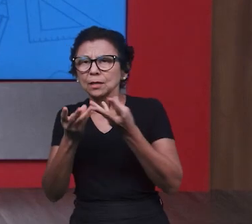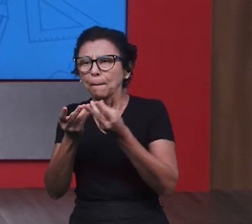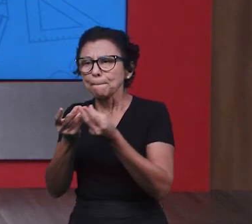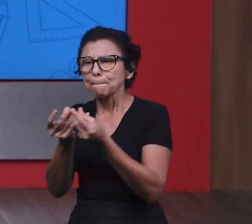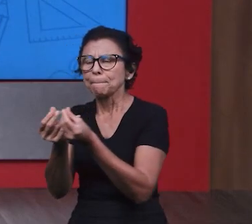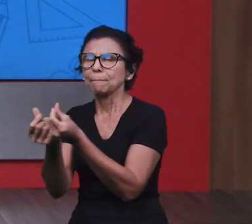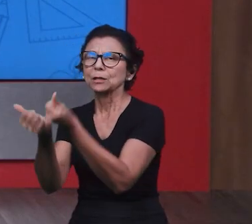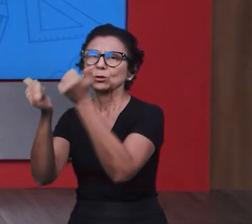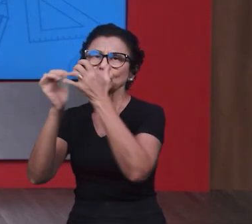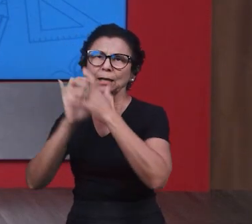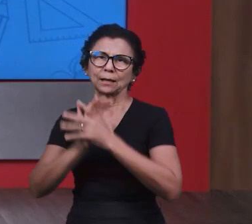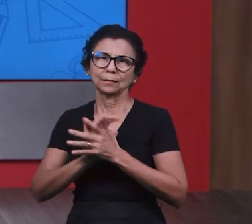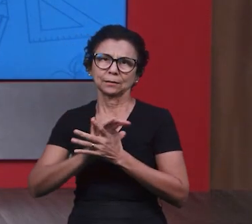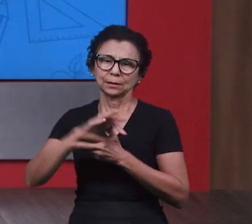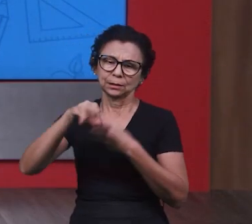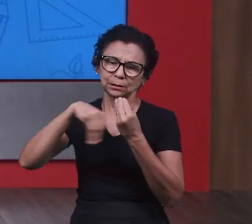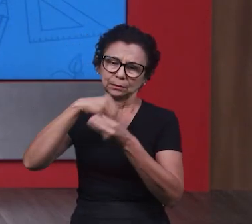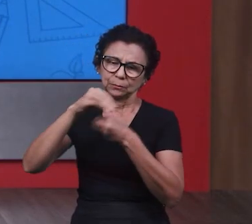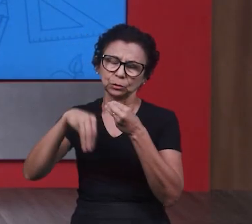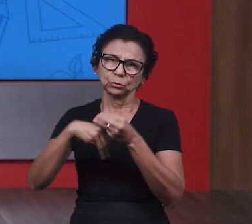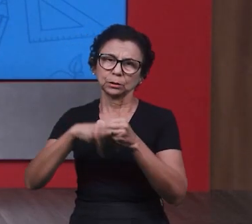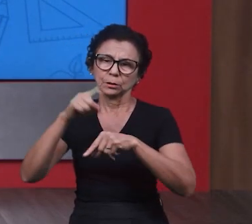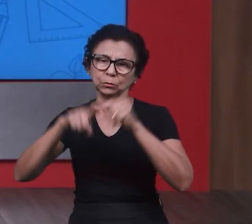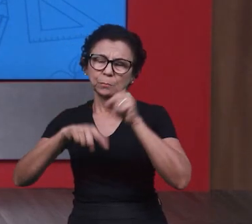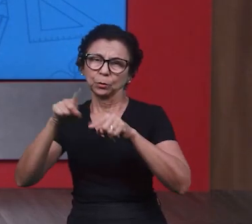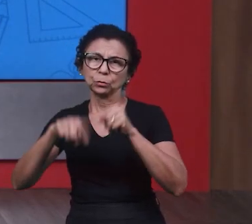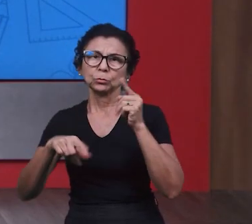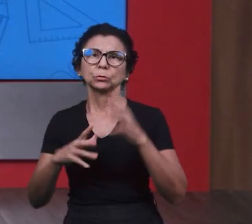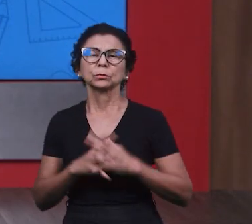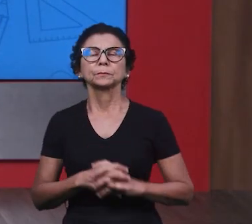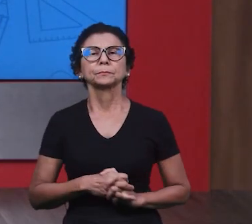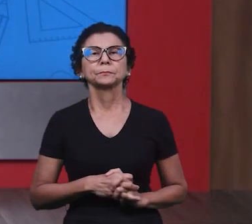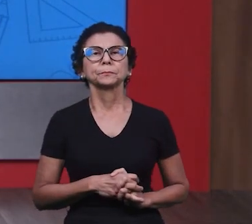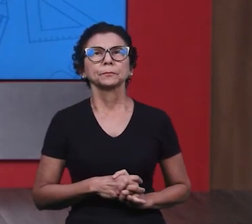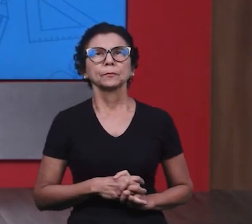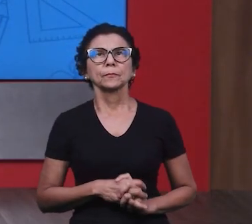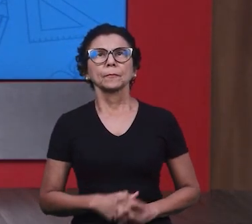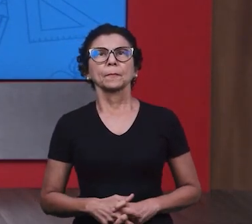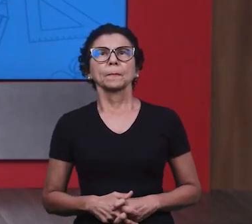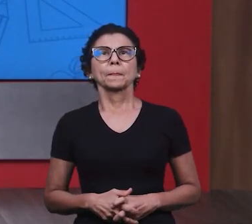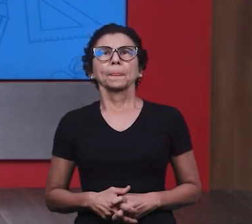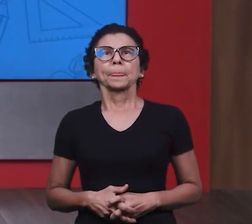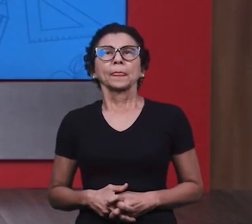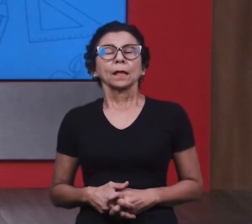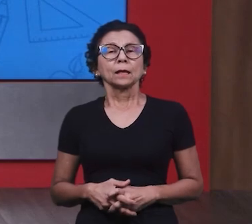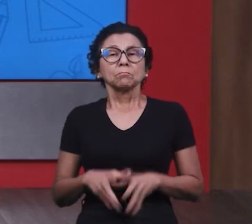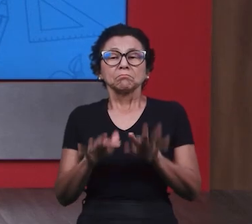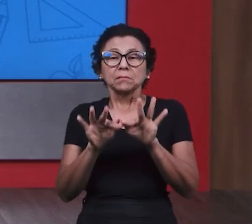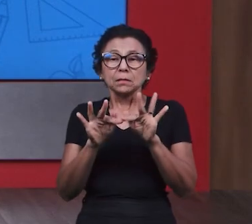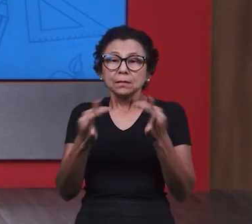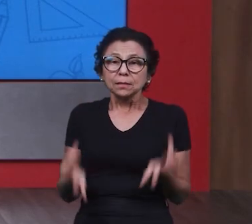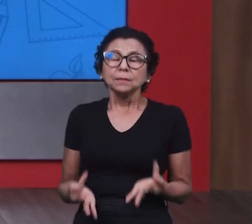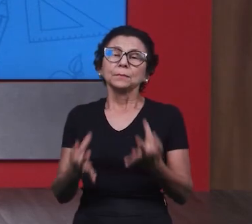Está mexendo com polaridade. Então, quando você faz isso, você vê que é uma coisa